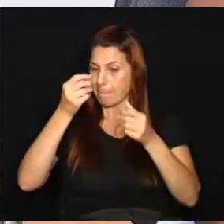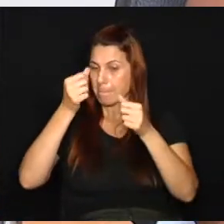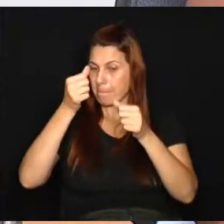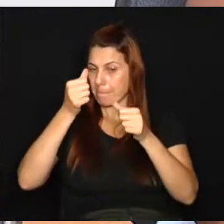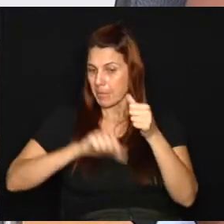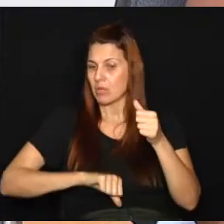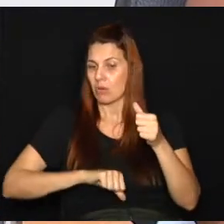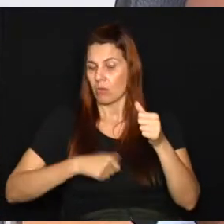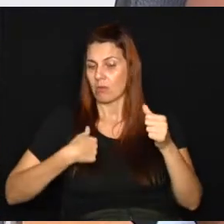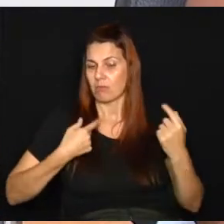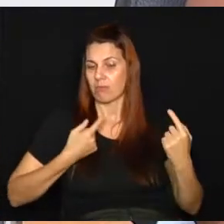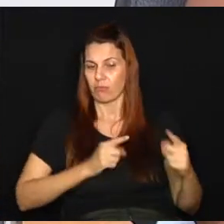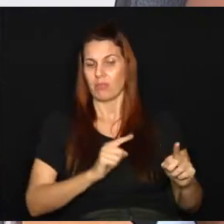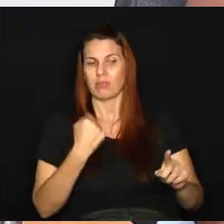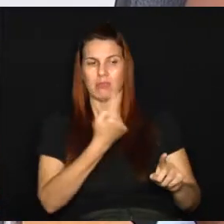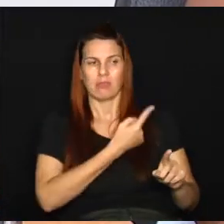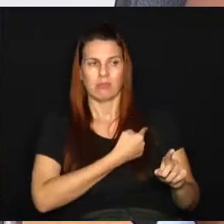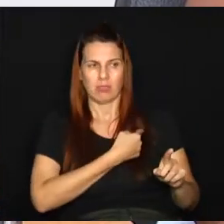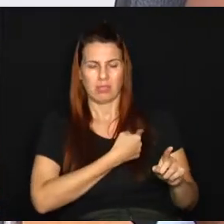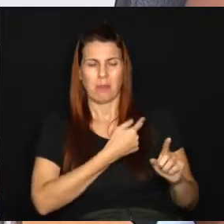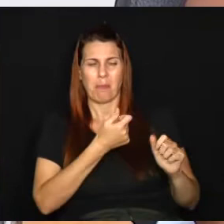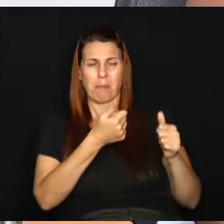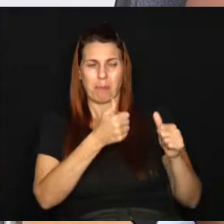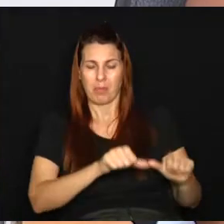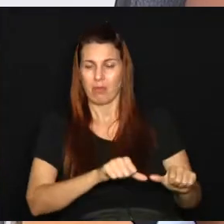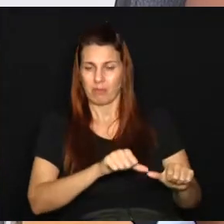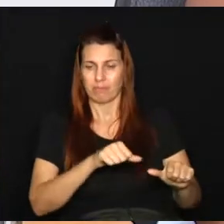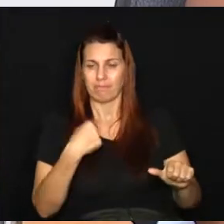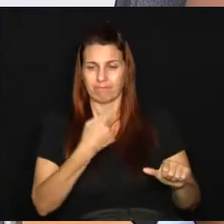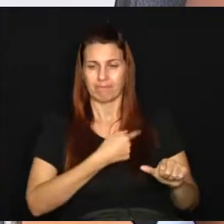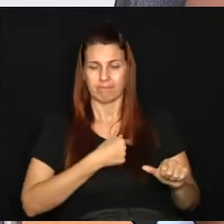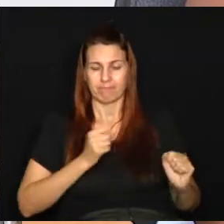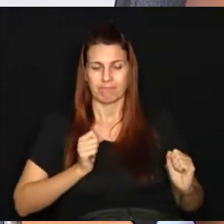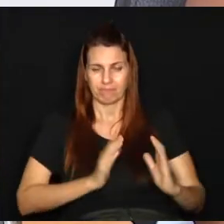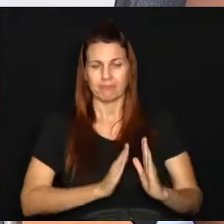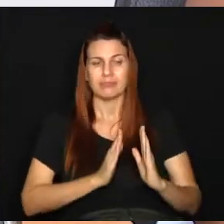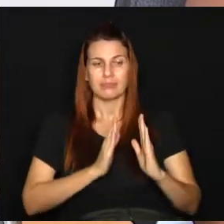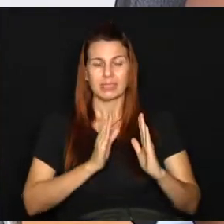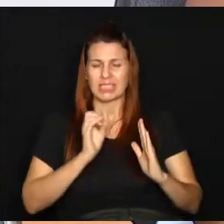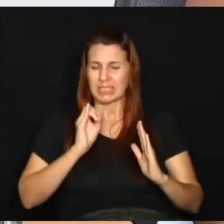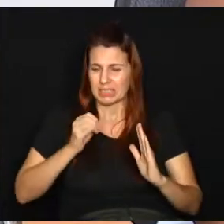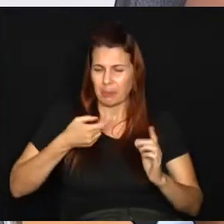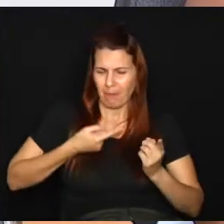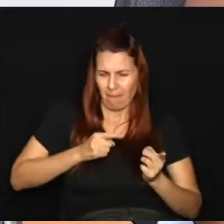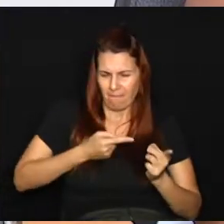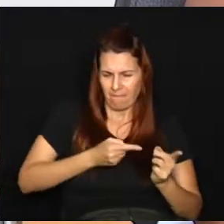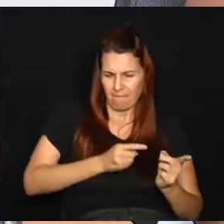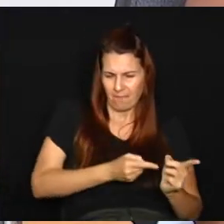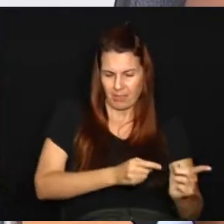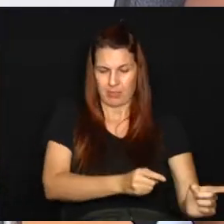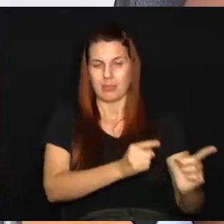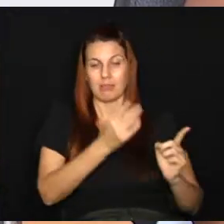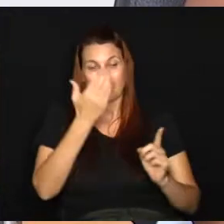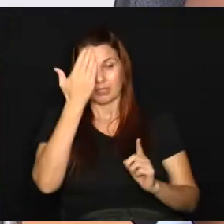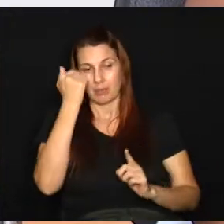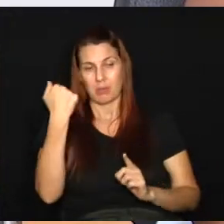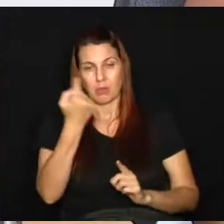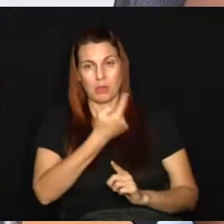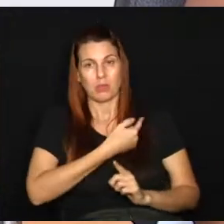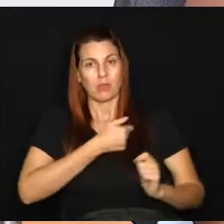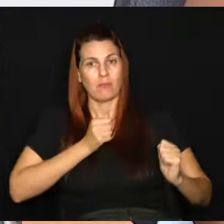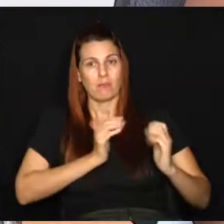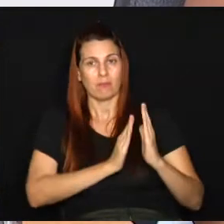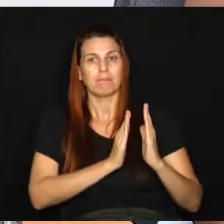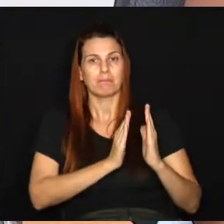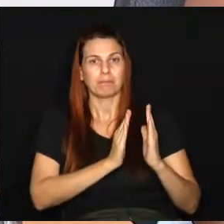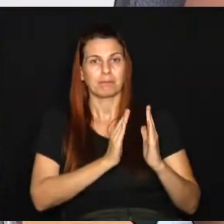com polícia e bandido junto, porque nós somos pior do que eles. É só mexer com nós para saber como nós agimos.